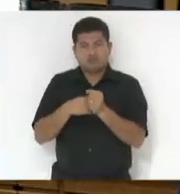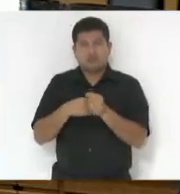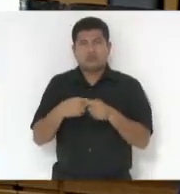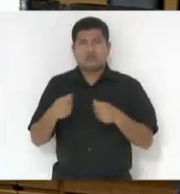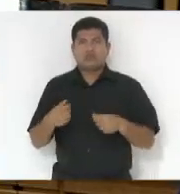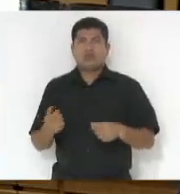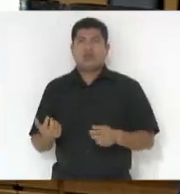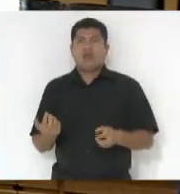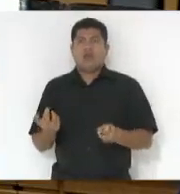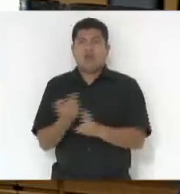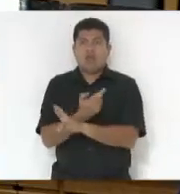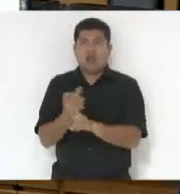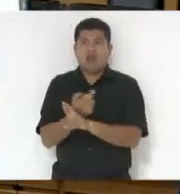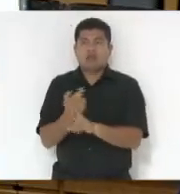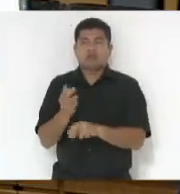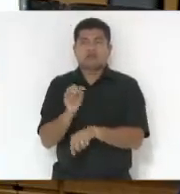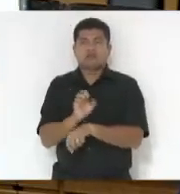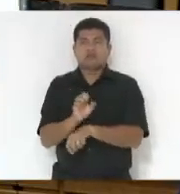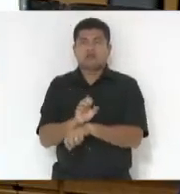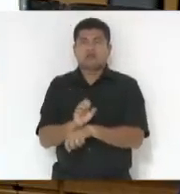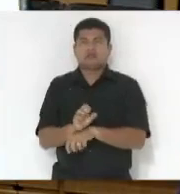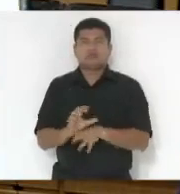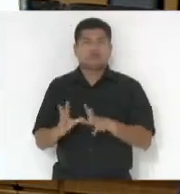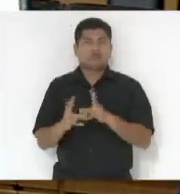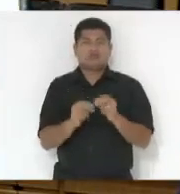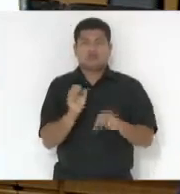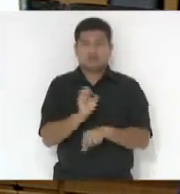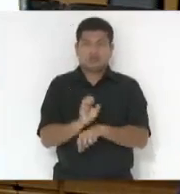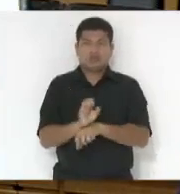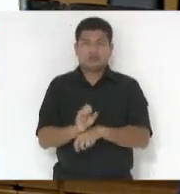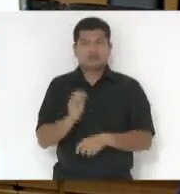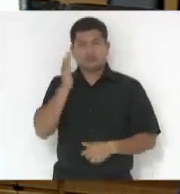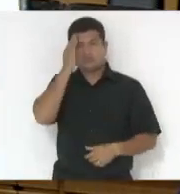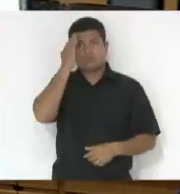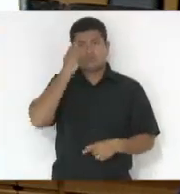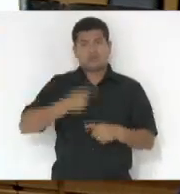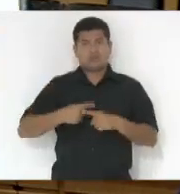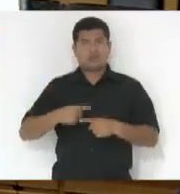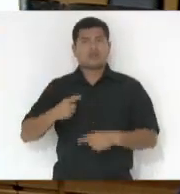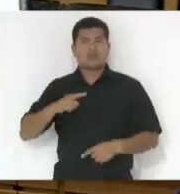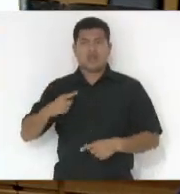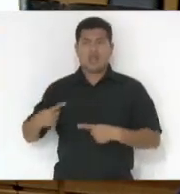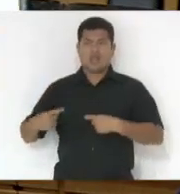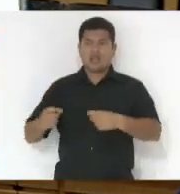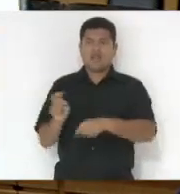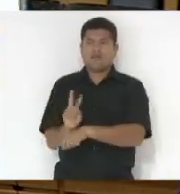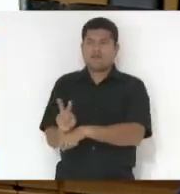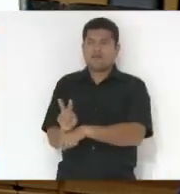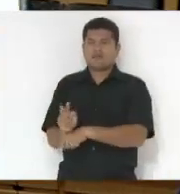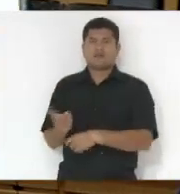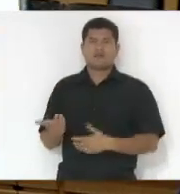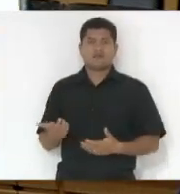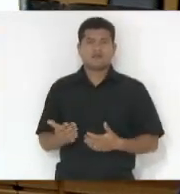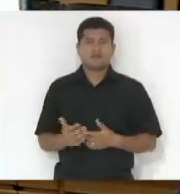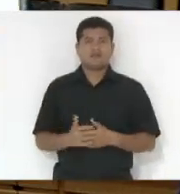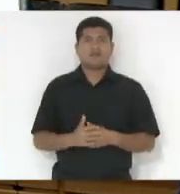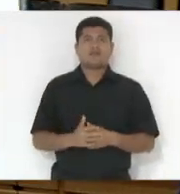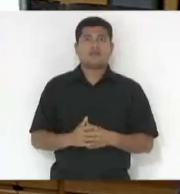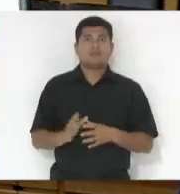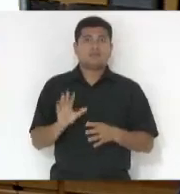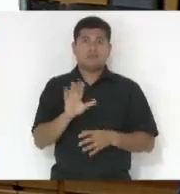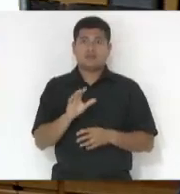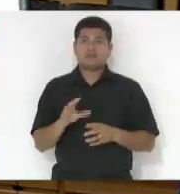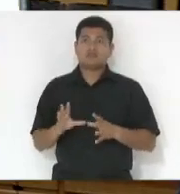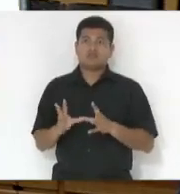Estados e sigilo fiscal. Todo Estado adota isso, porque existe uma guerra fiscal, e você não pode entregar o ouro para o bandido. Mas todo o extrato